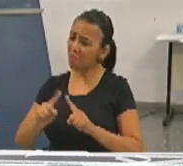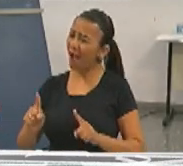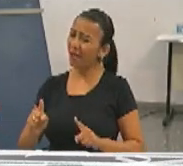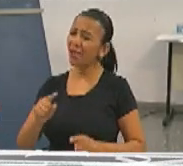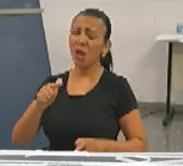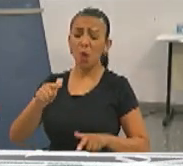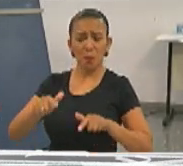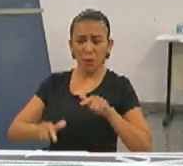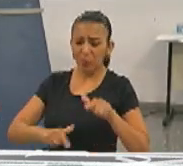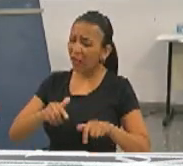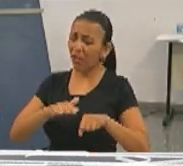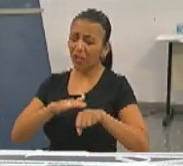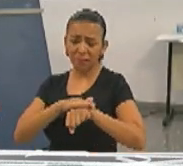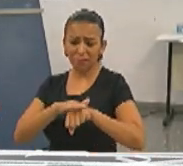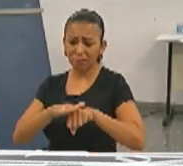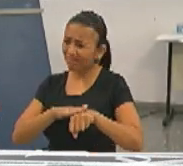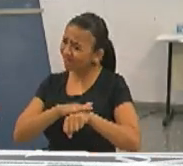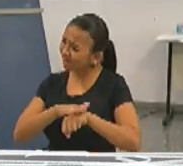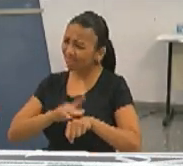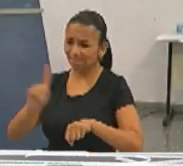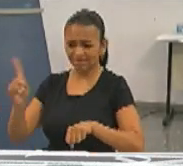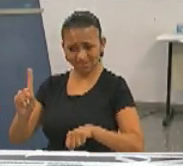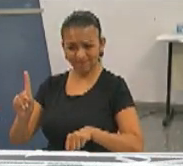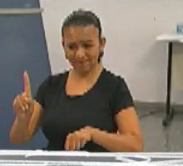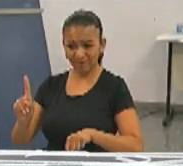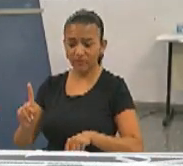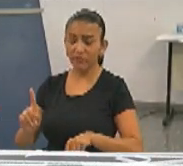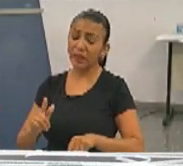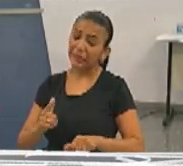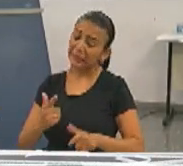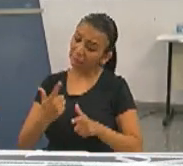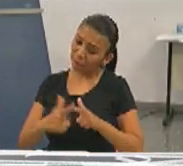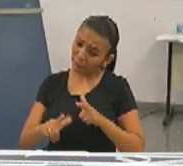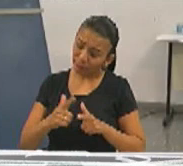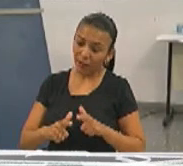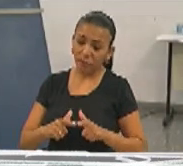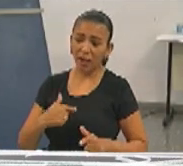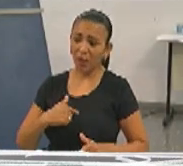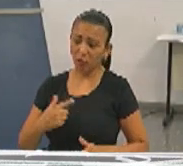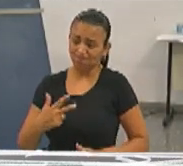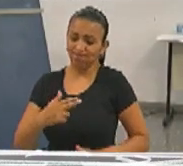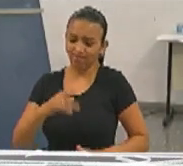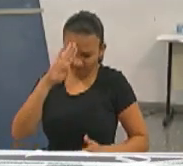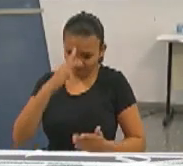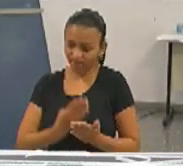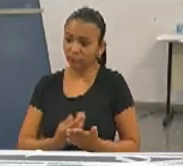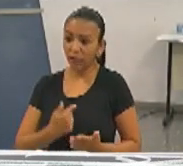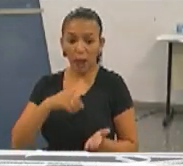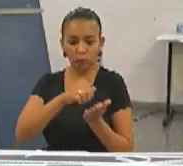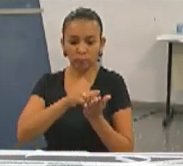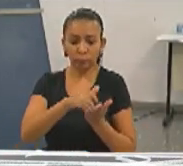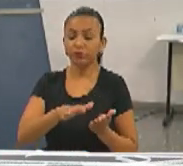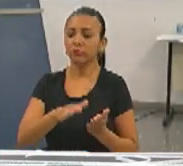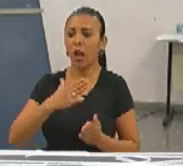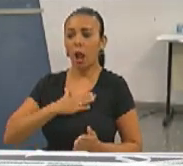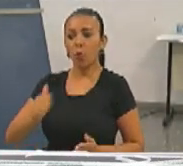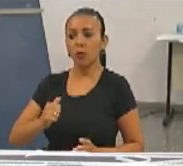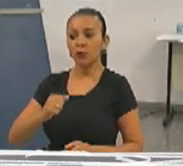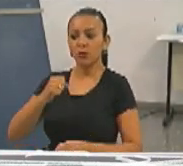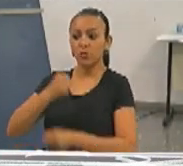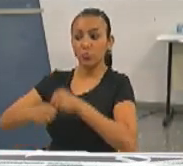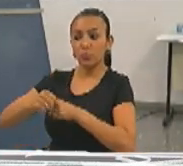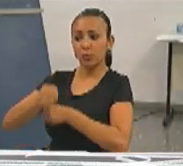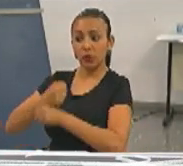não conversava conosco. Mas ele trabalhava e aí foi. Quando ele quebrou a confiança, eu exonerei ele em agosto do ano passado. Por